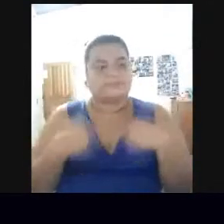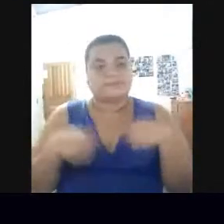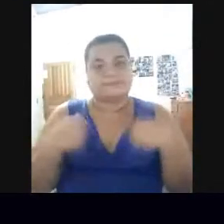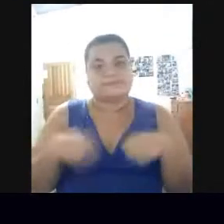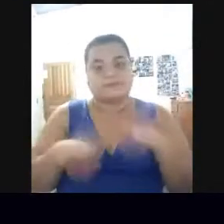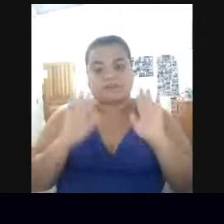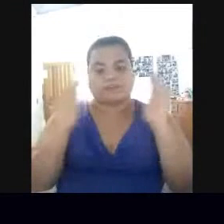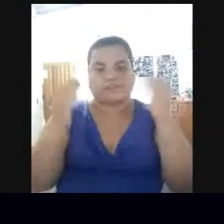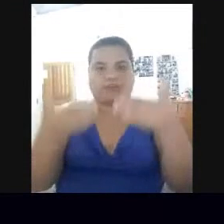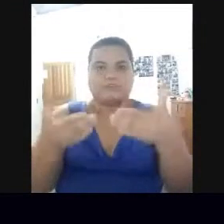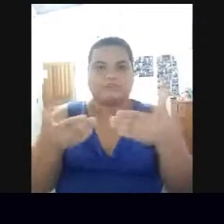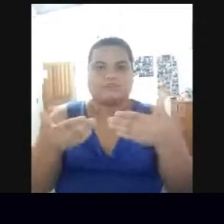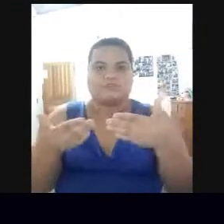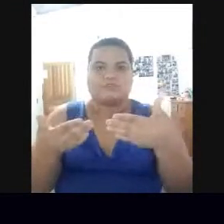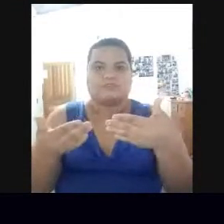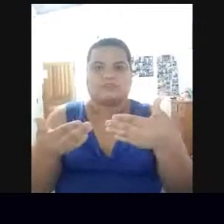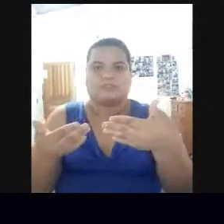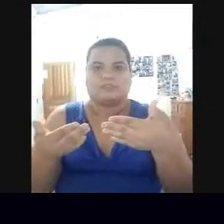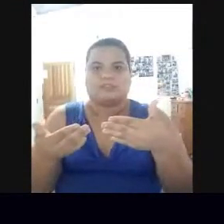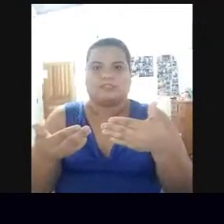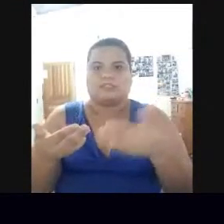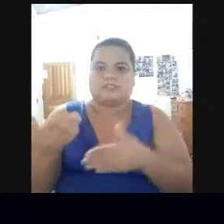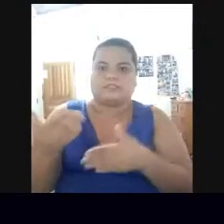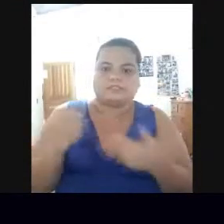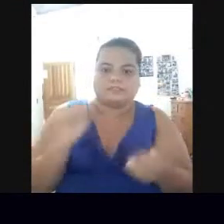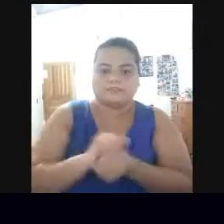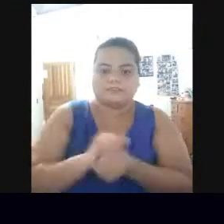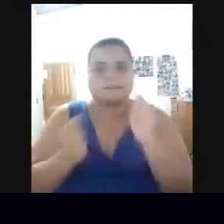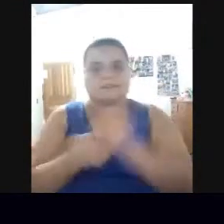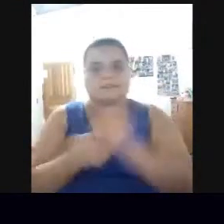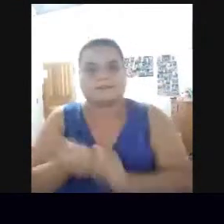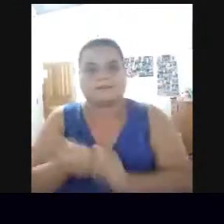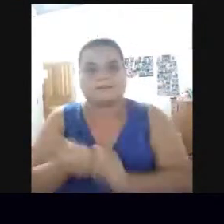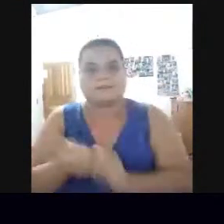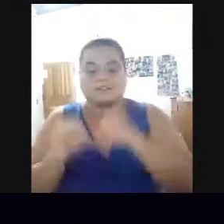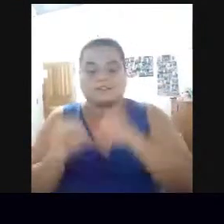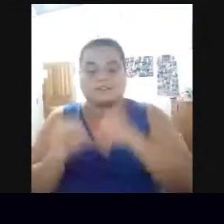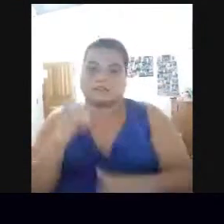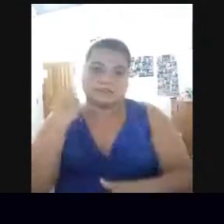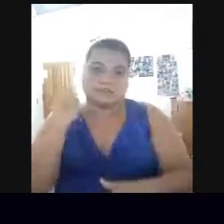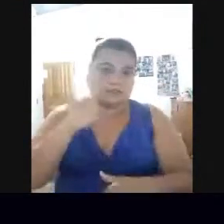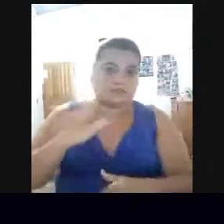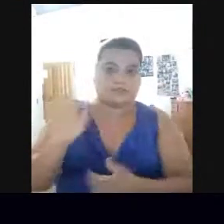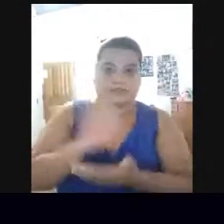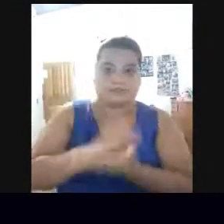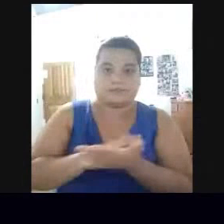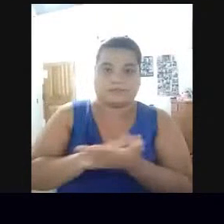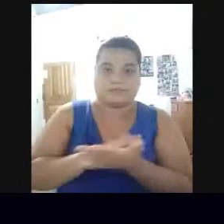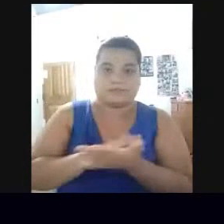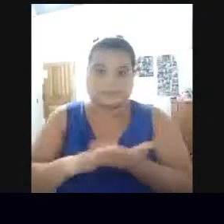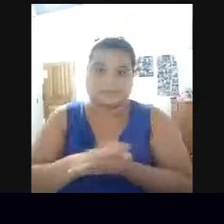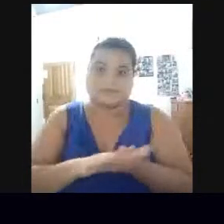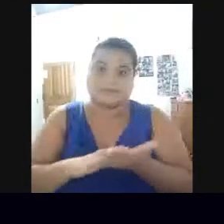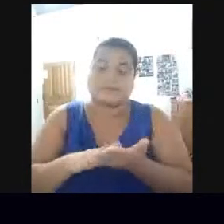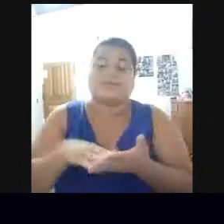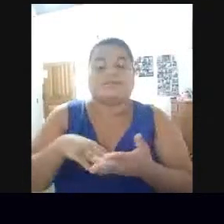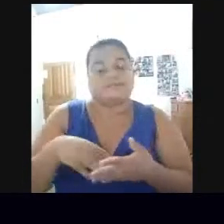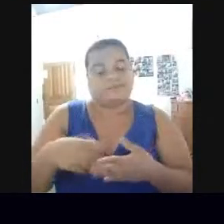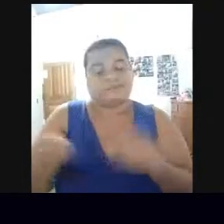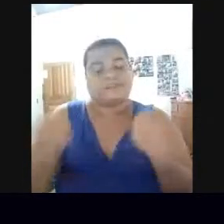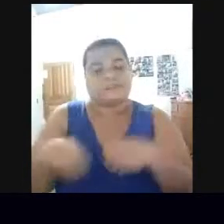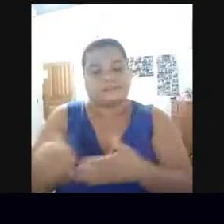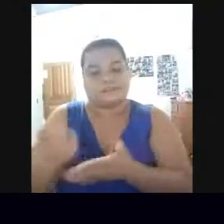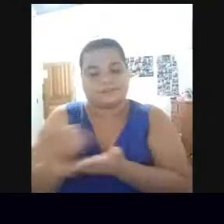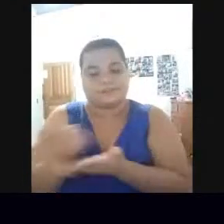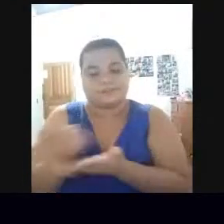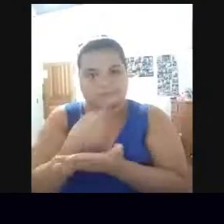a inserção dos alimentos que tenham cálcio, mas quando não conseguir, a gente vai fazer a suplementação nos casos da necessidade.